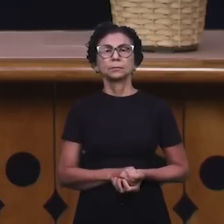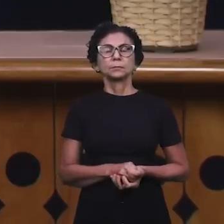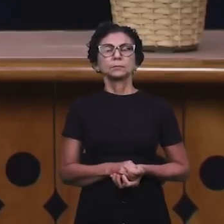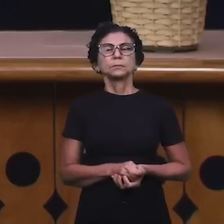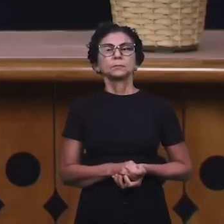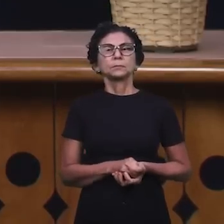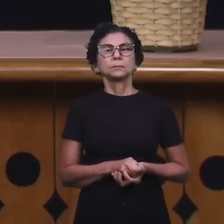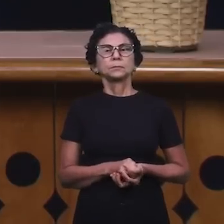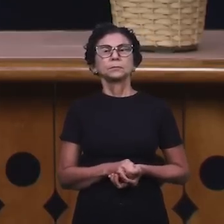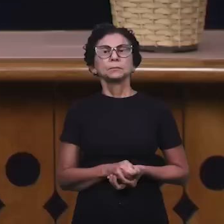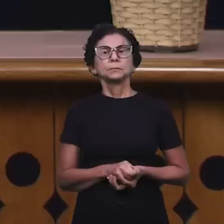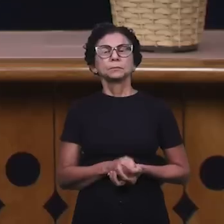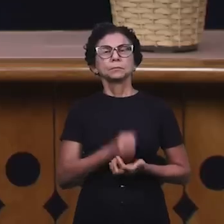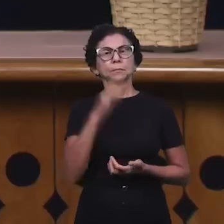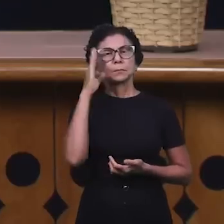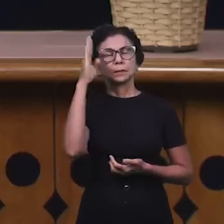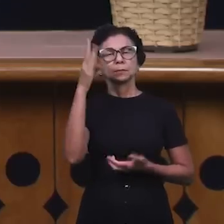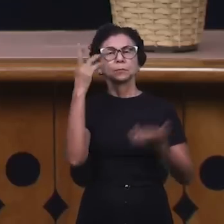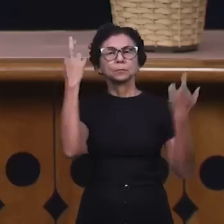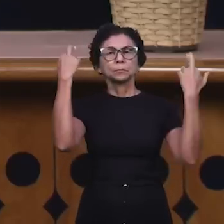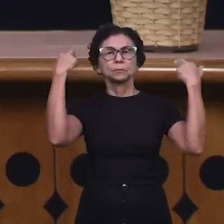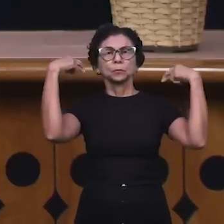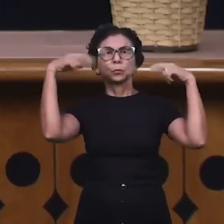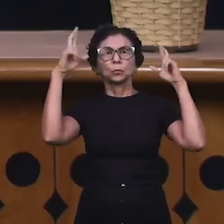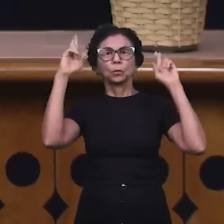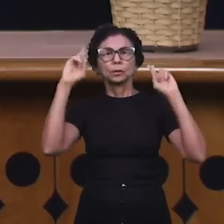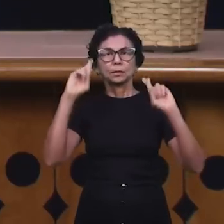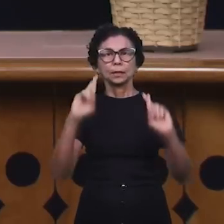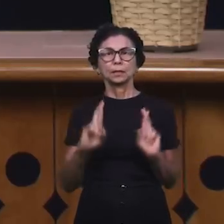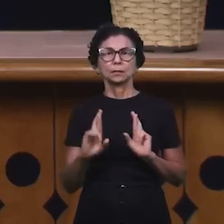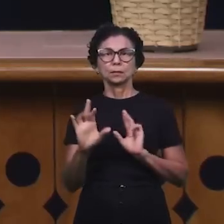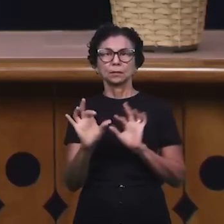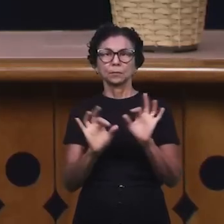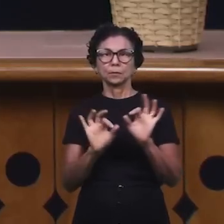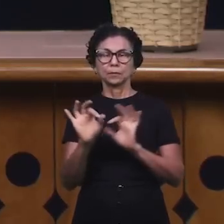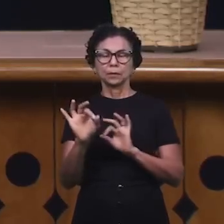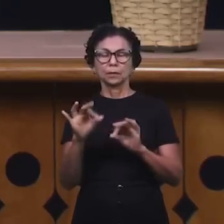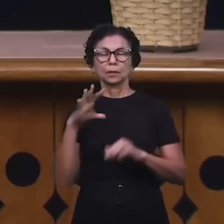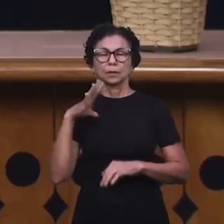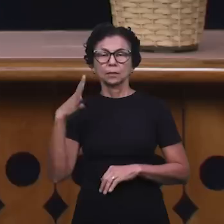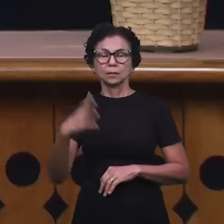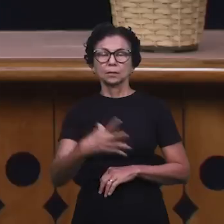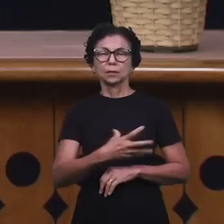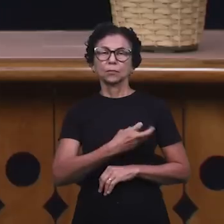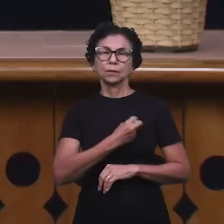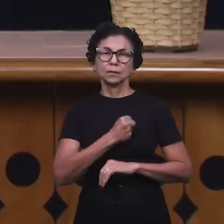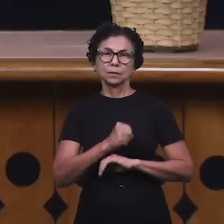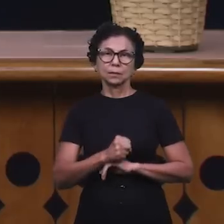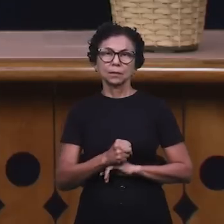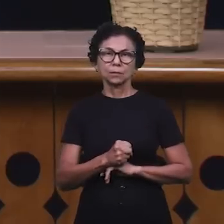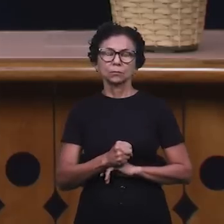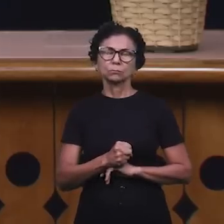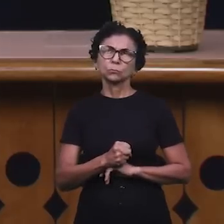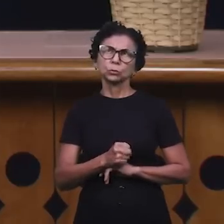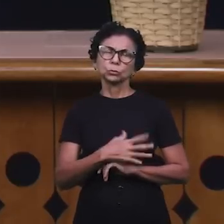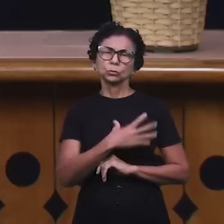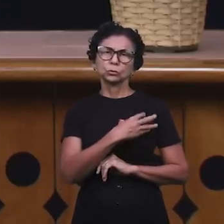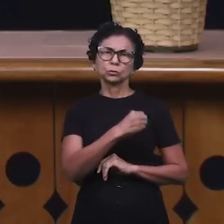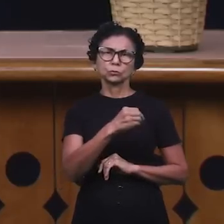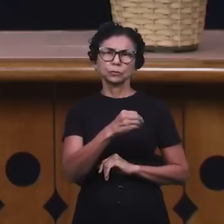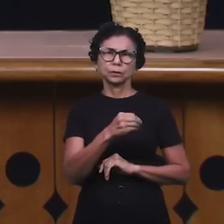para a salvação dos primogênitos. Em Israel, os primogênitos foram